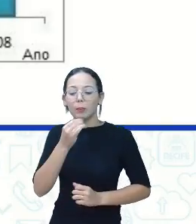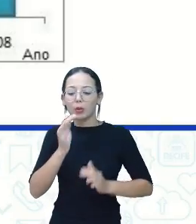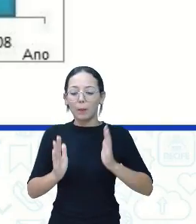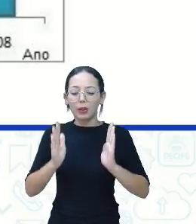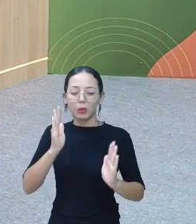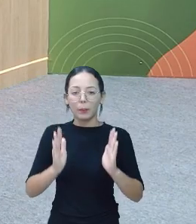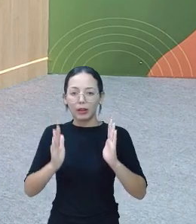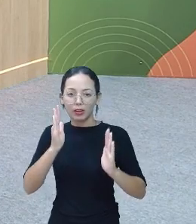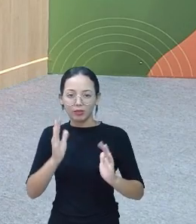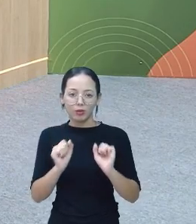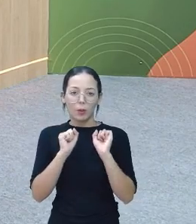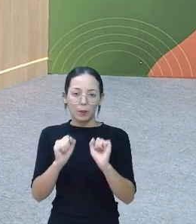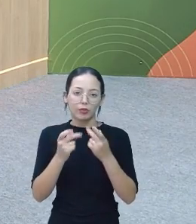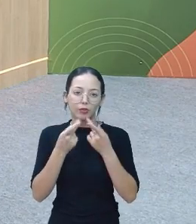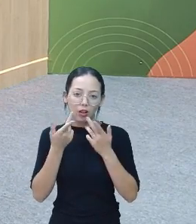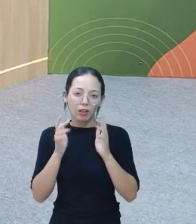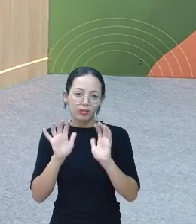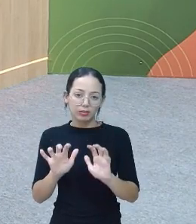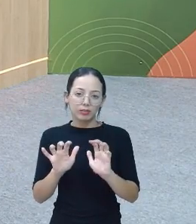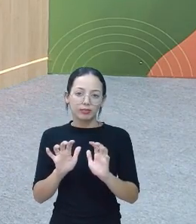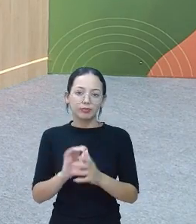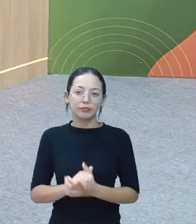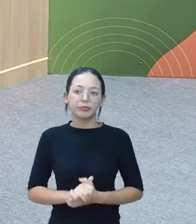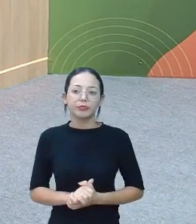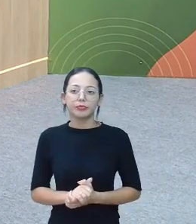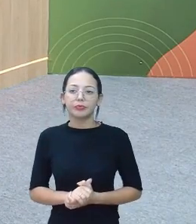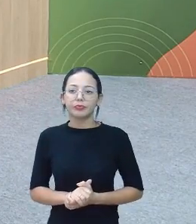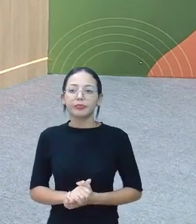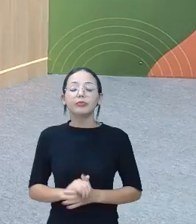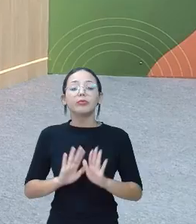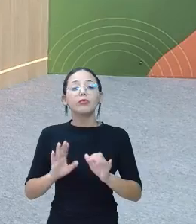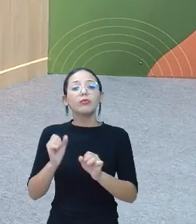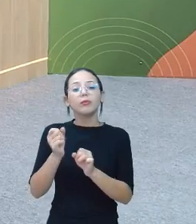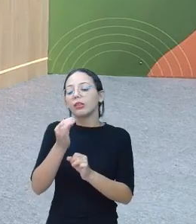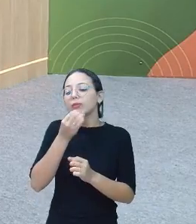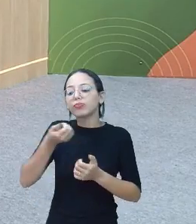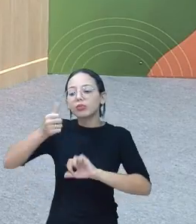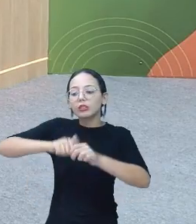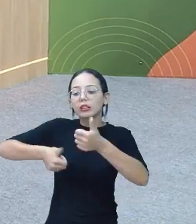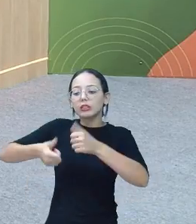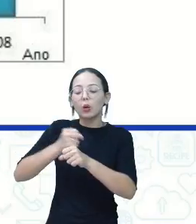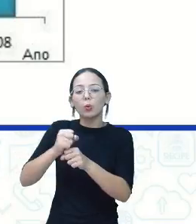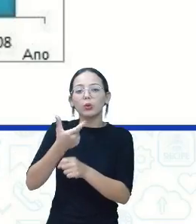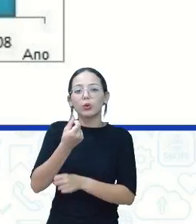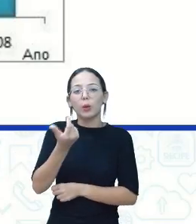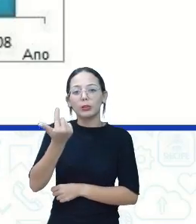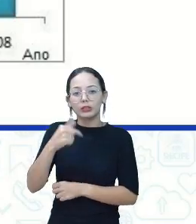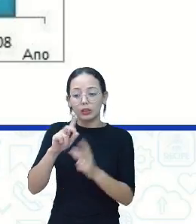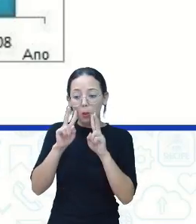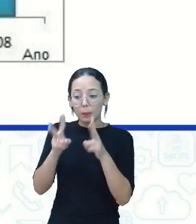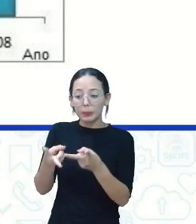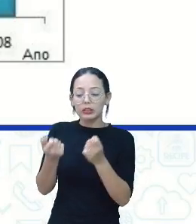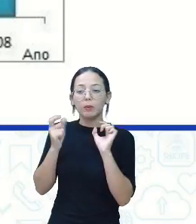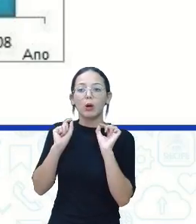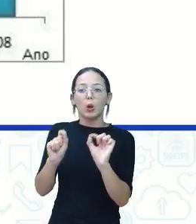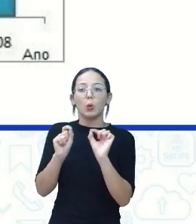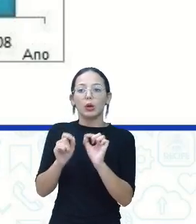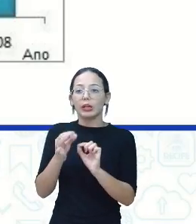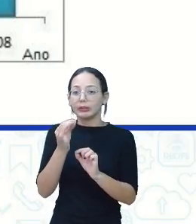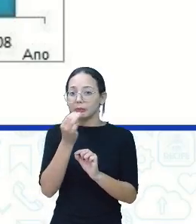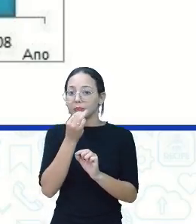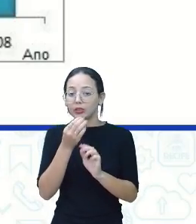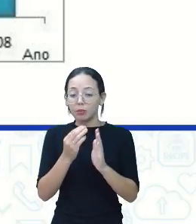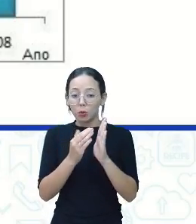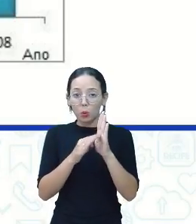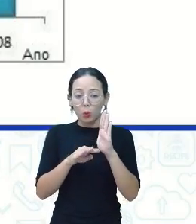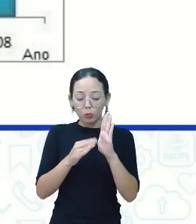mil. Posso dizer dessa forma mesmo. Quando a gente vai analisar, por exemplo, em 2007, observe que está um pouquinho acima de